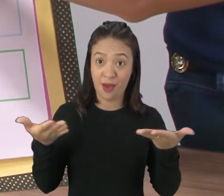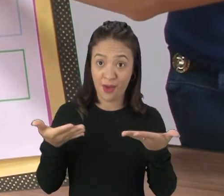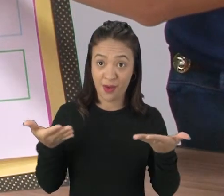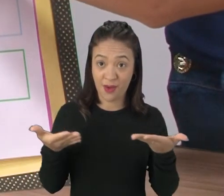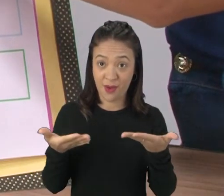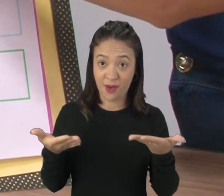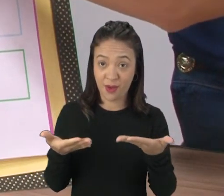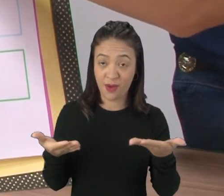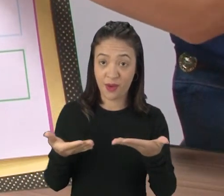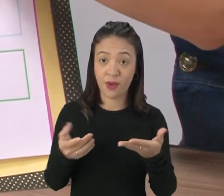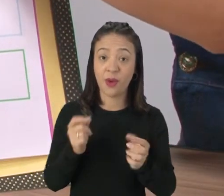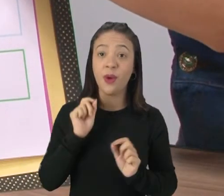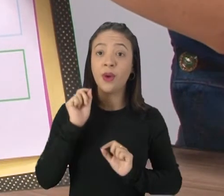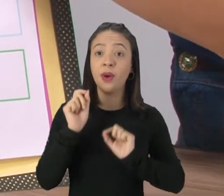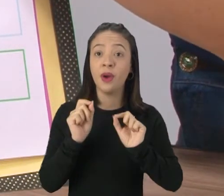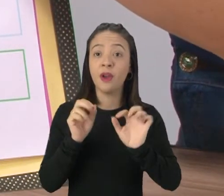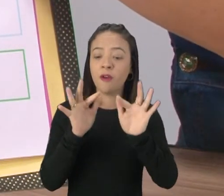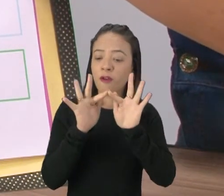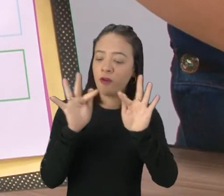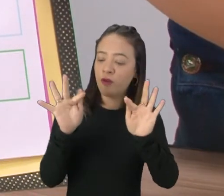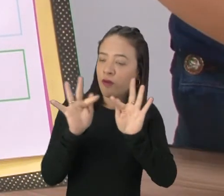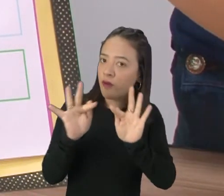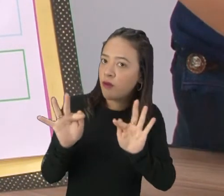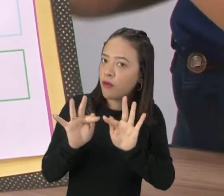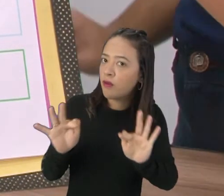encontrar as frases